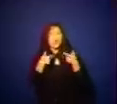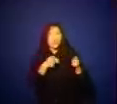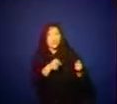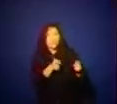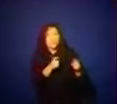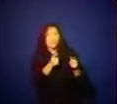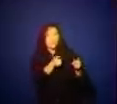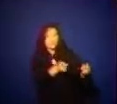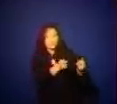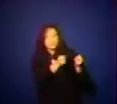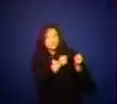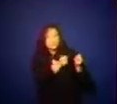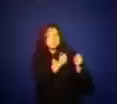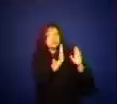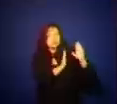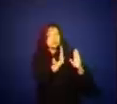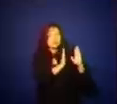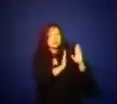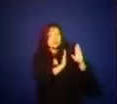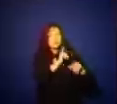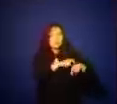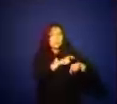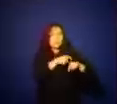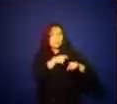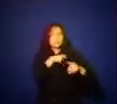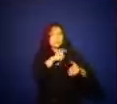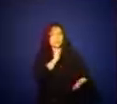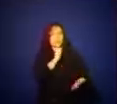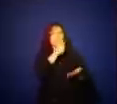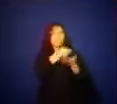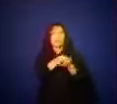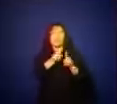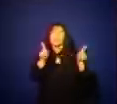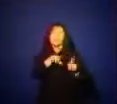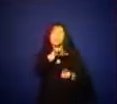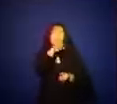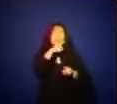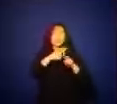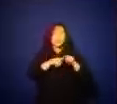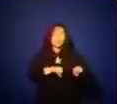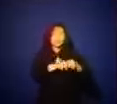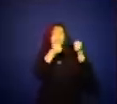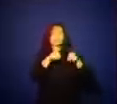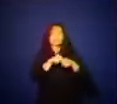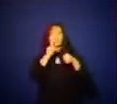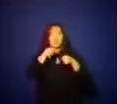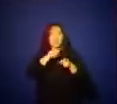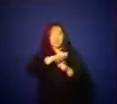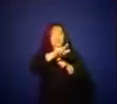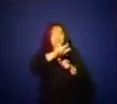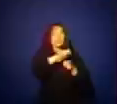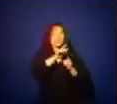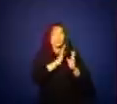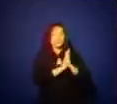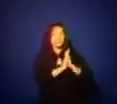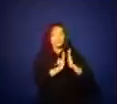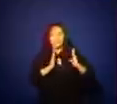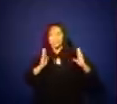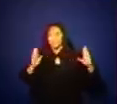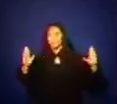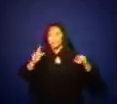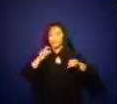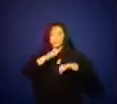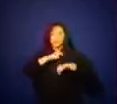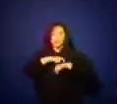você ter uma dívida quase toda na verdade isso é péssimo porque destrói a parte de financiamento de longo prazo e aí o governo se vê